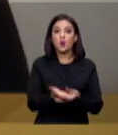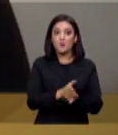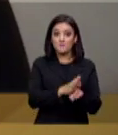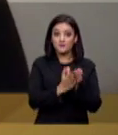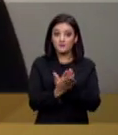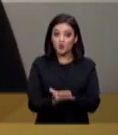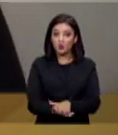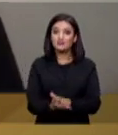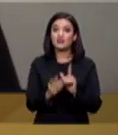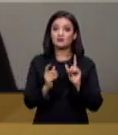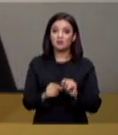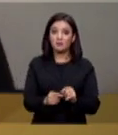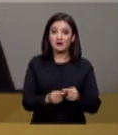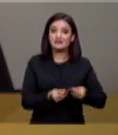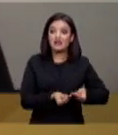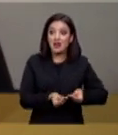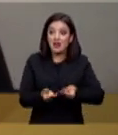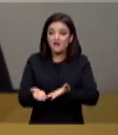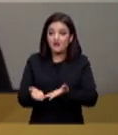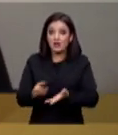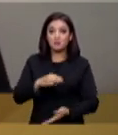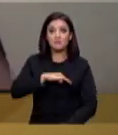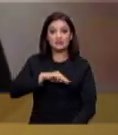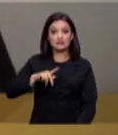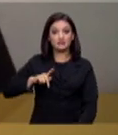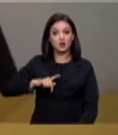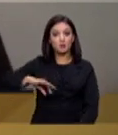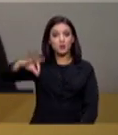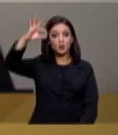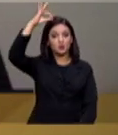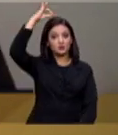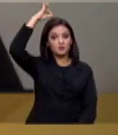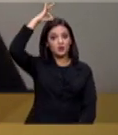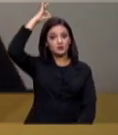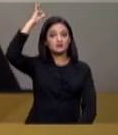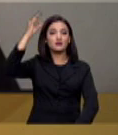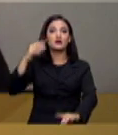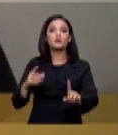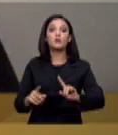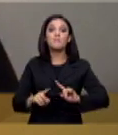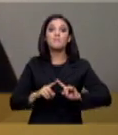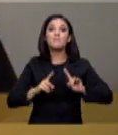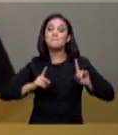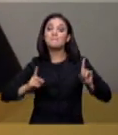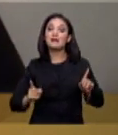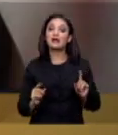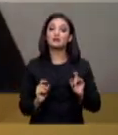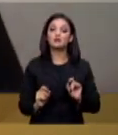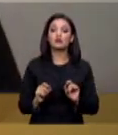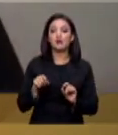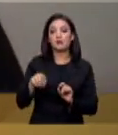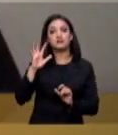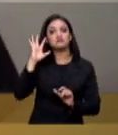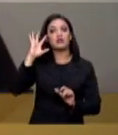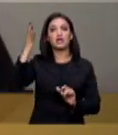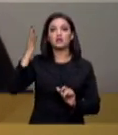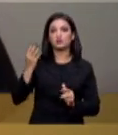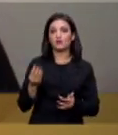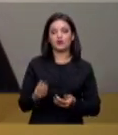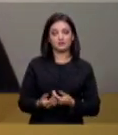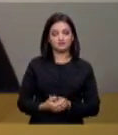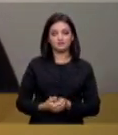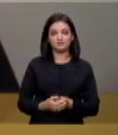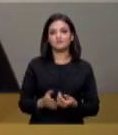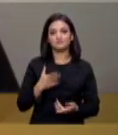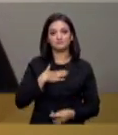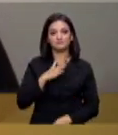Ministério Público do Espírito Santo para as providências necessárias, ou que julgar convenientes. É como